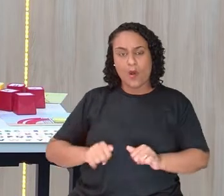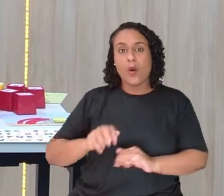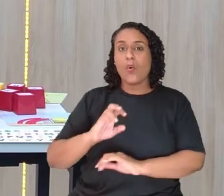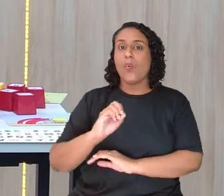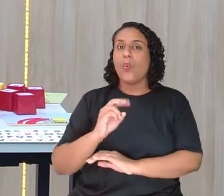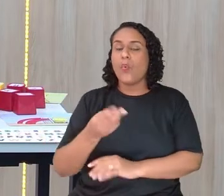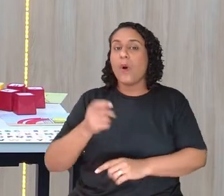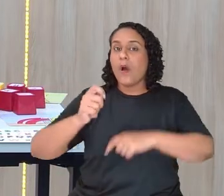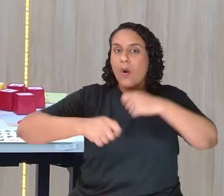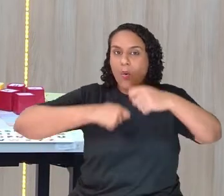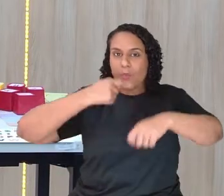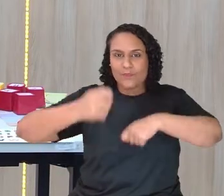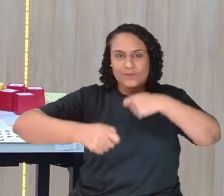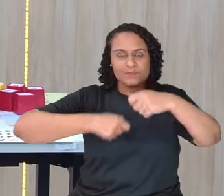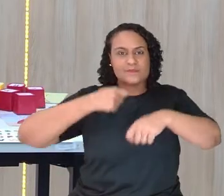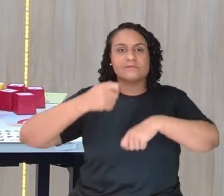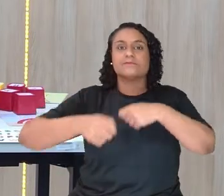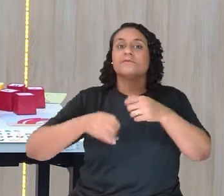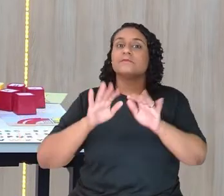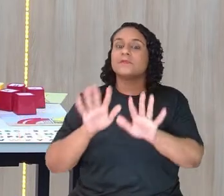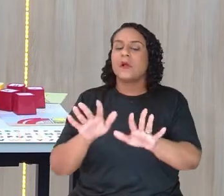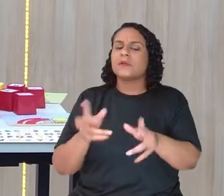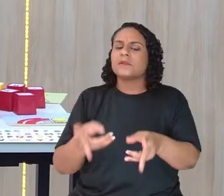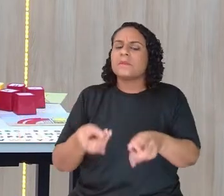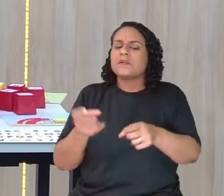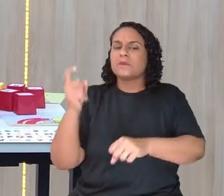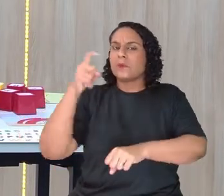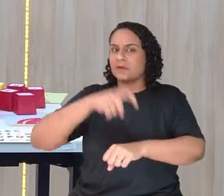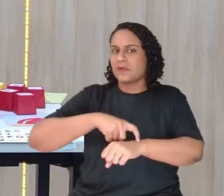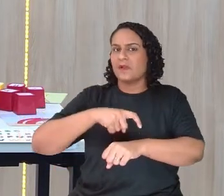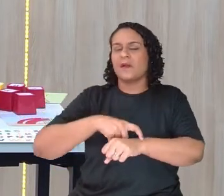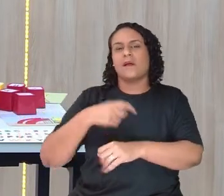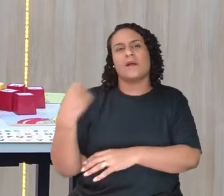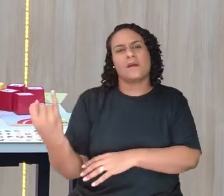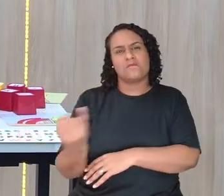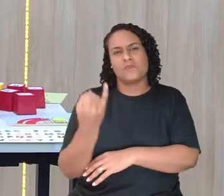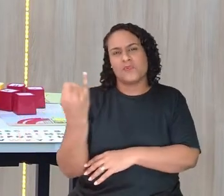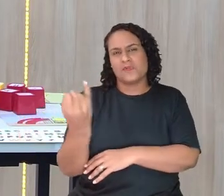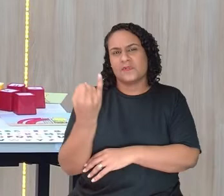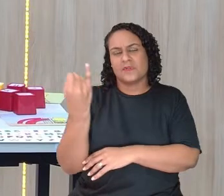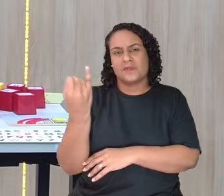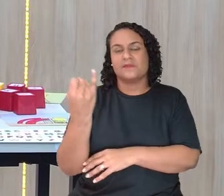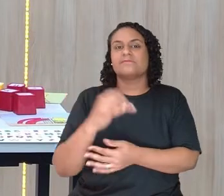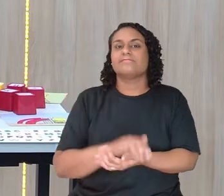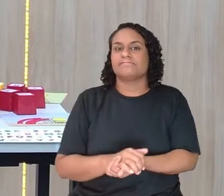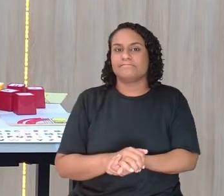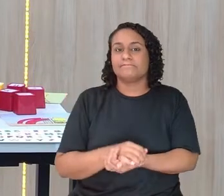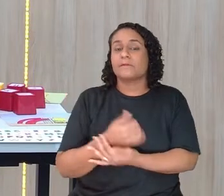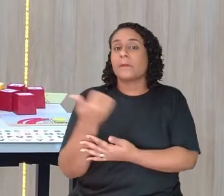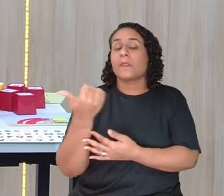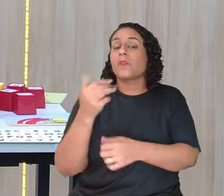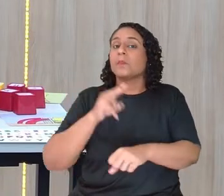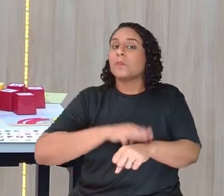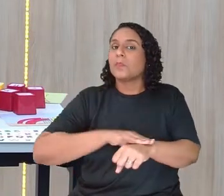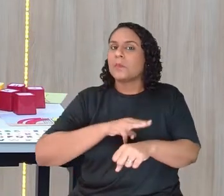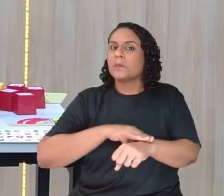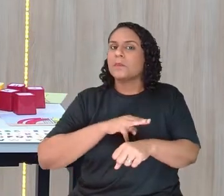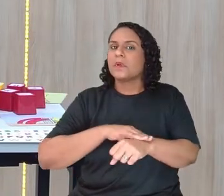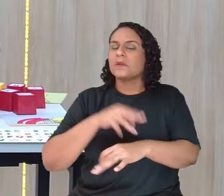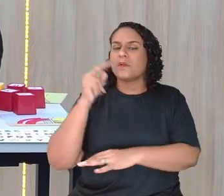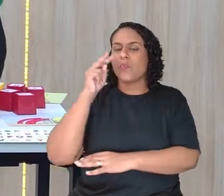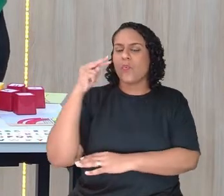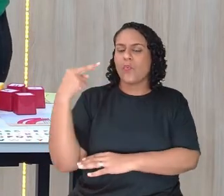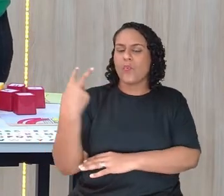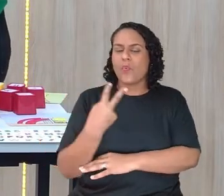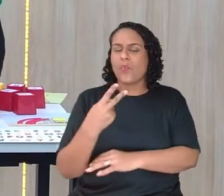para almoçar. Então, essa orientação temporal é muito importante. E os primeiros momentos desse